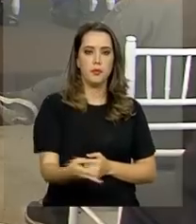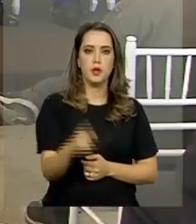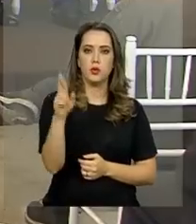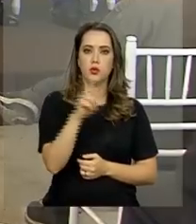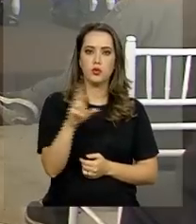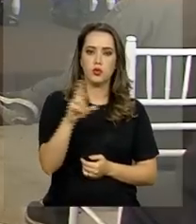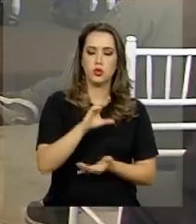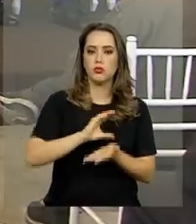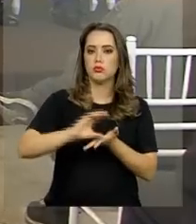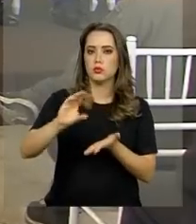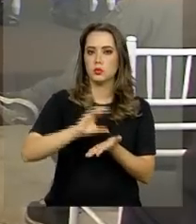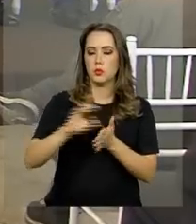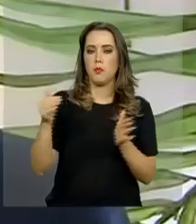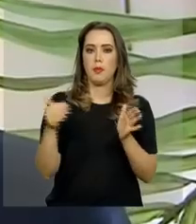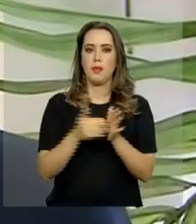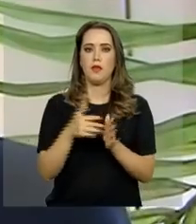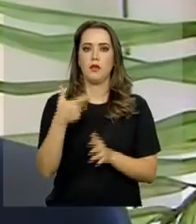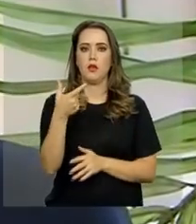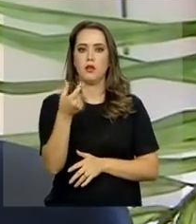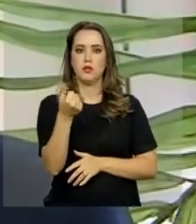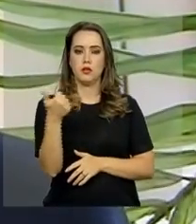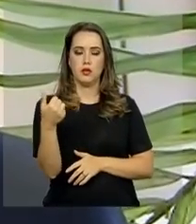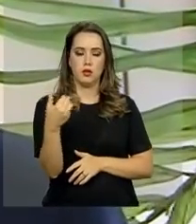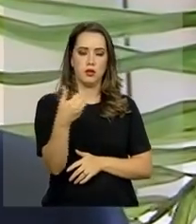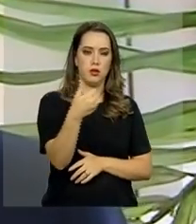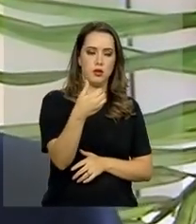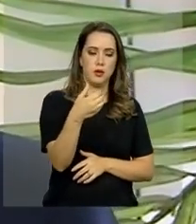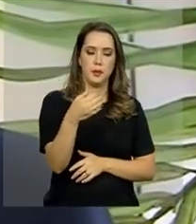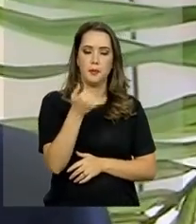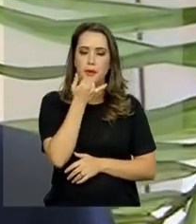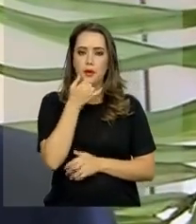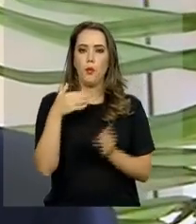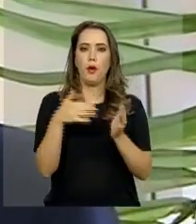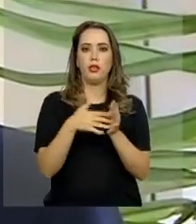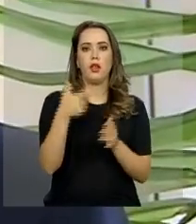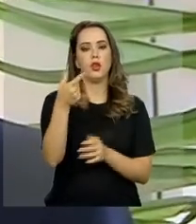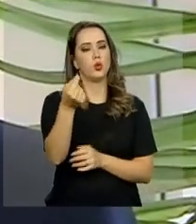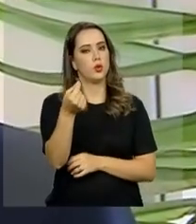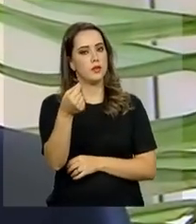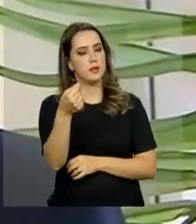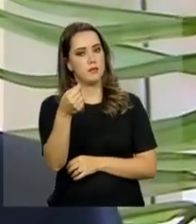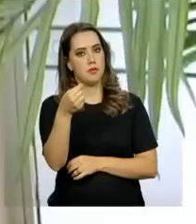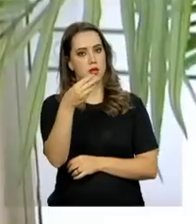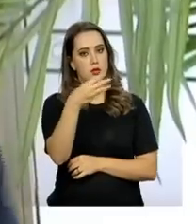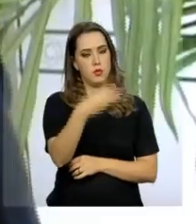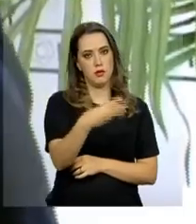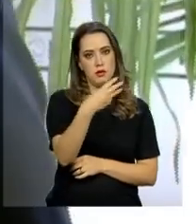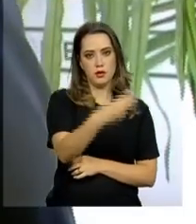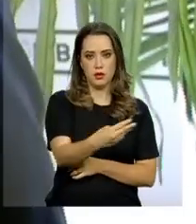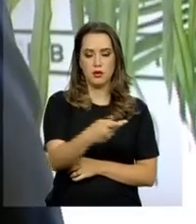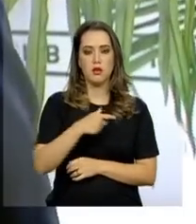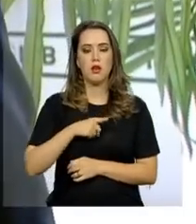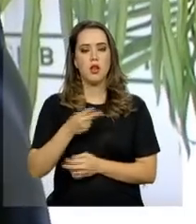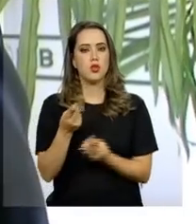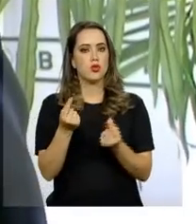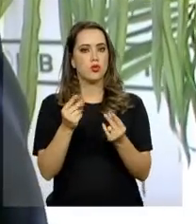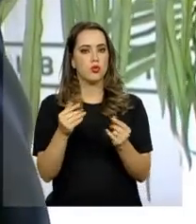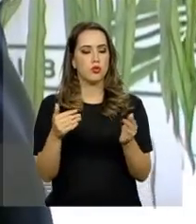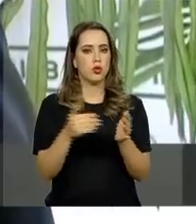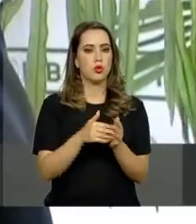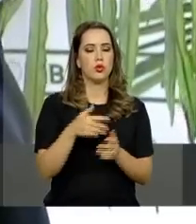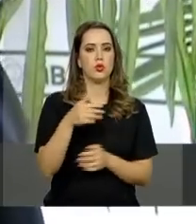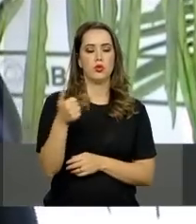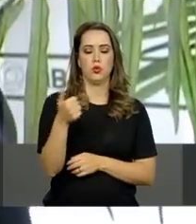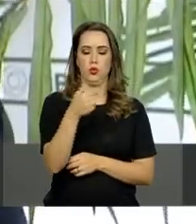de que até 2033, o investimento chegue a 3 bilhões de reais. O projeto de enriquecimento